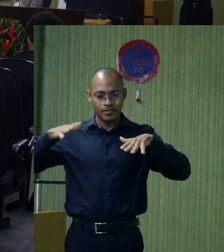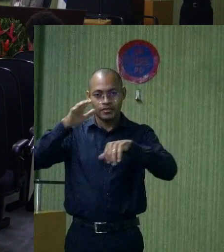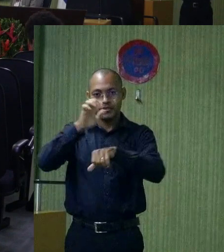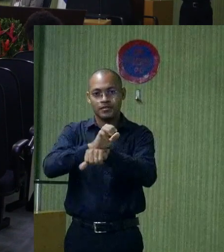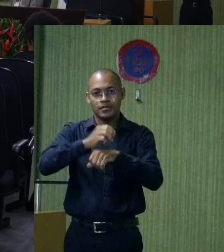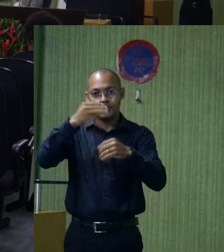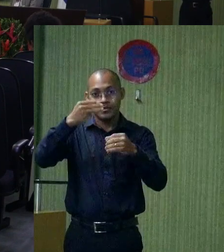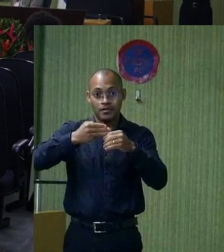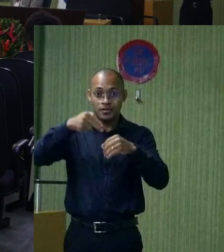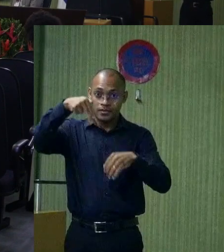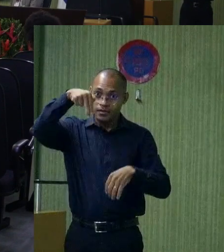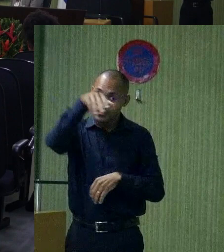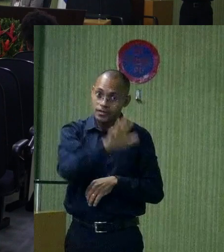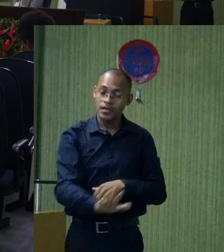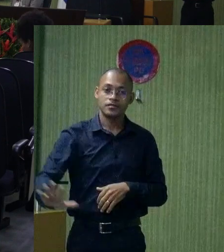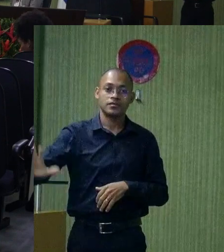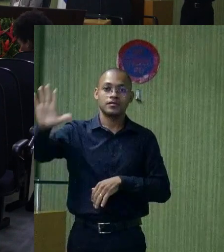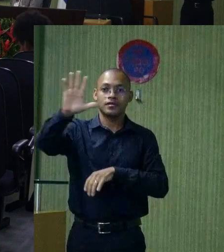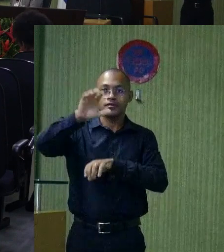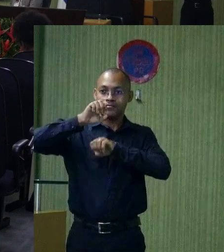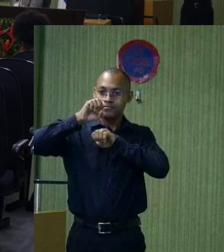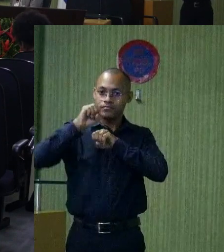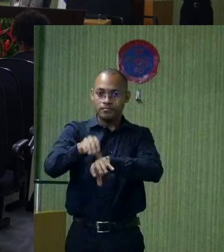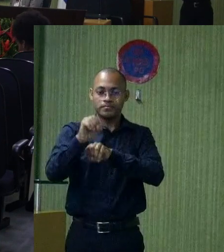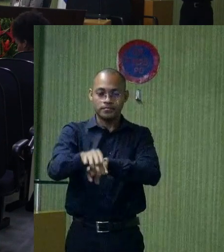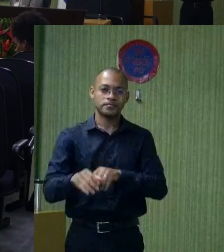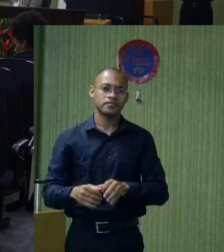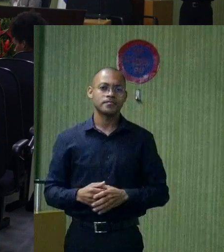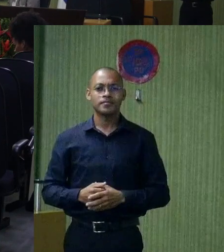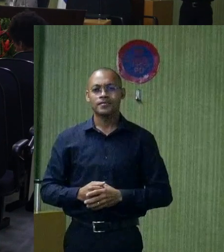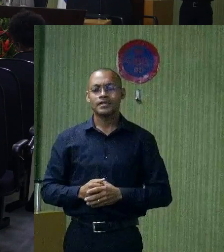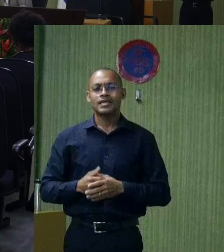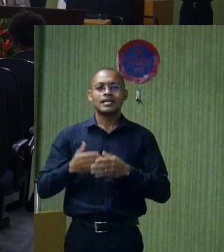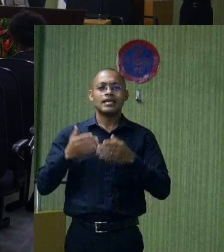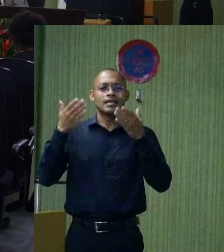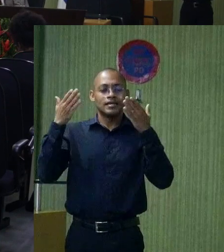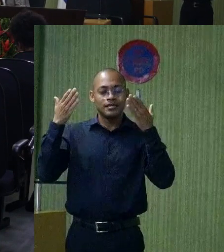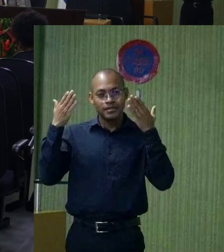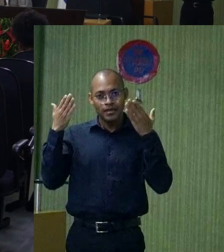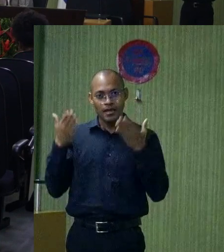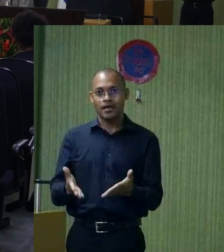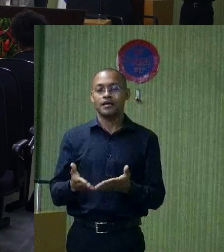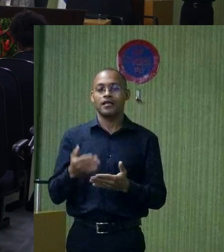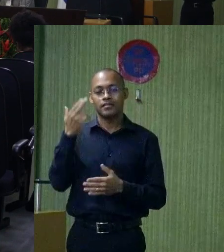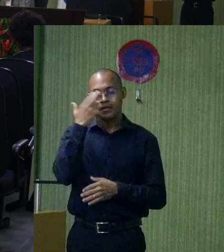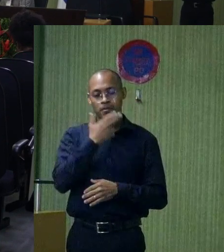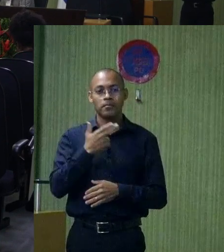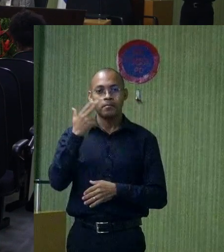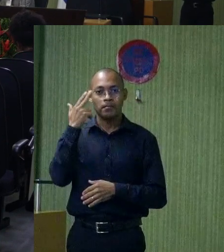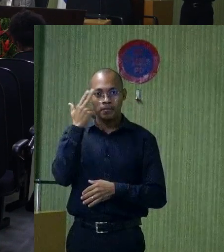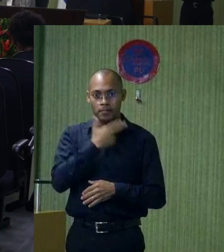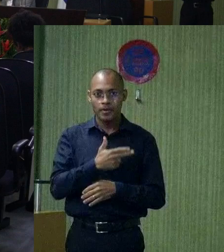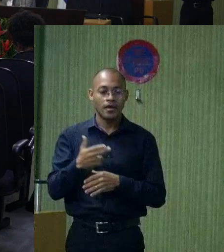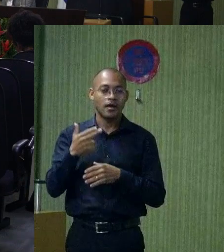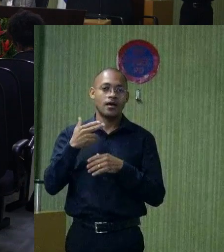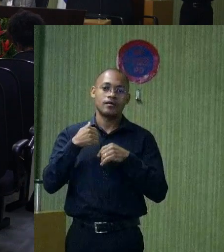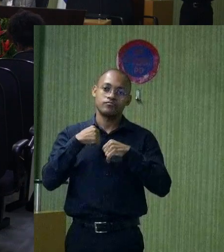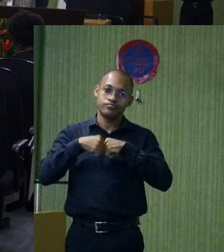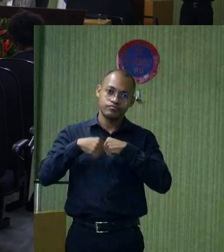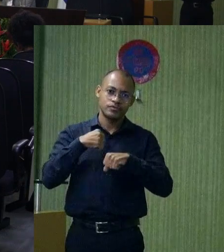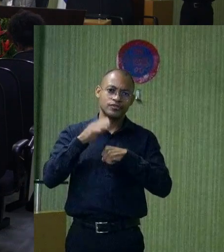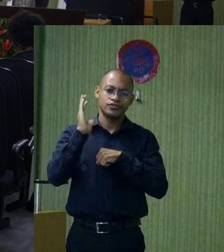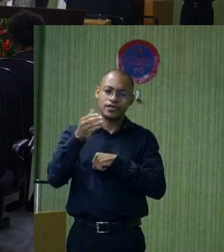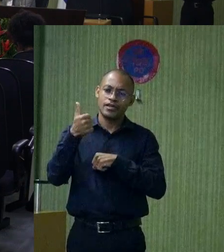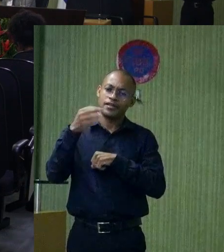nacionais de educação essa mesmíssima discussão nós fizemos há 10 anos